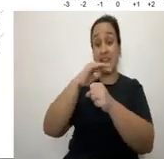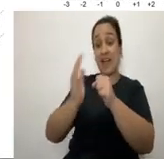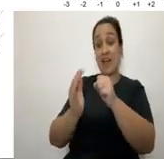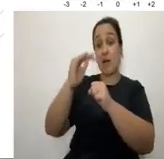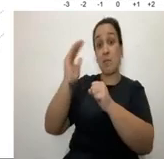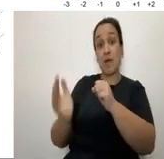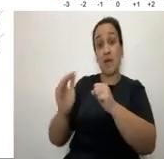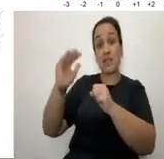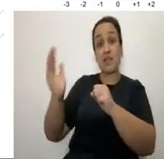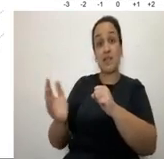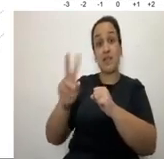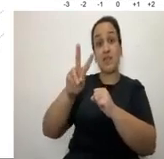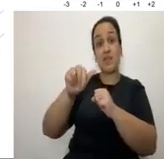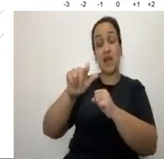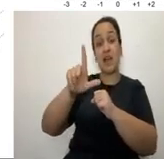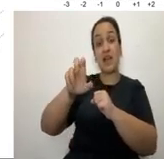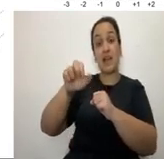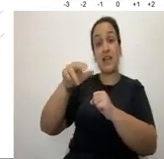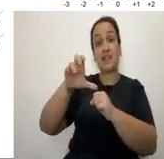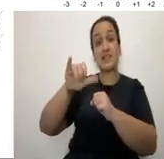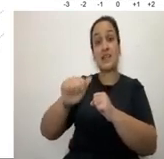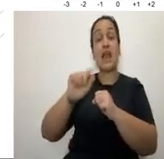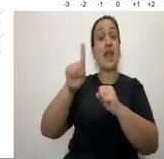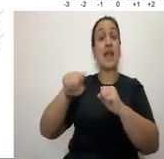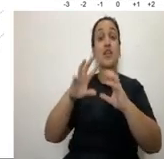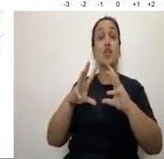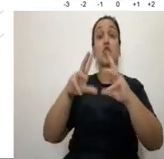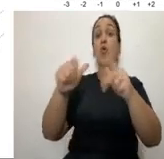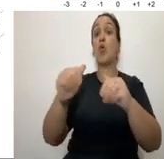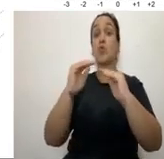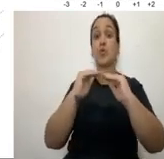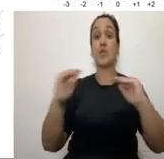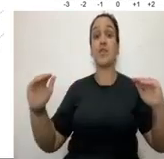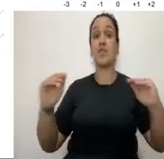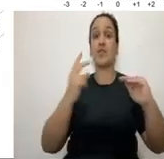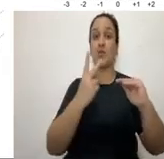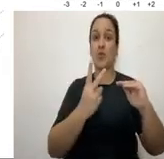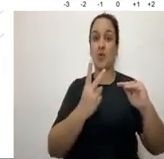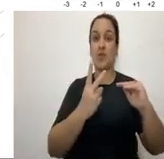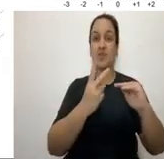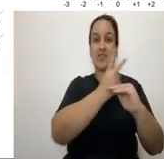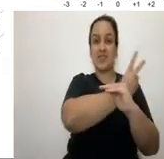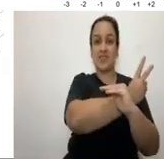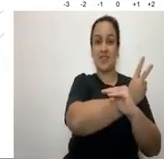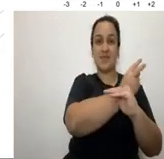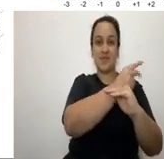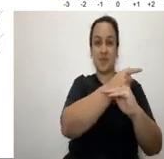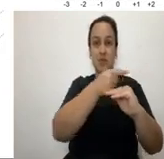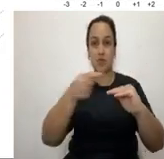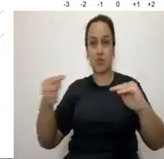energético. Agora, a camada de valência é todo o nível 2. Ó.